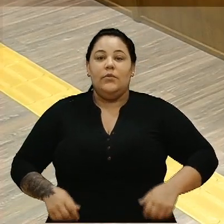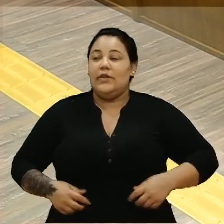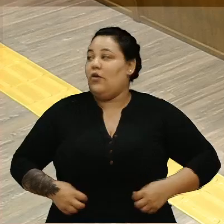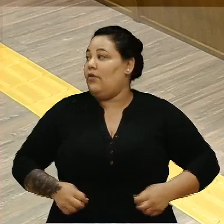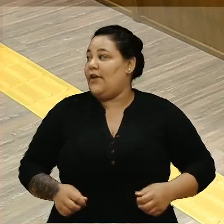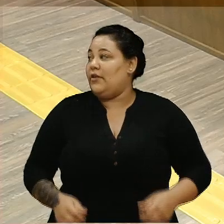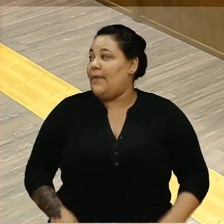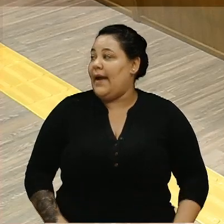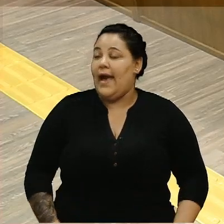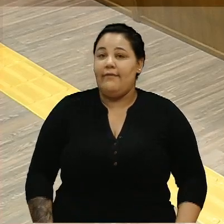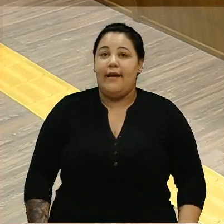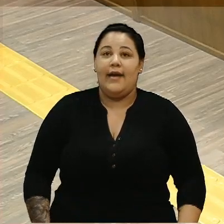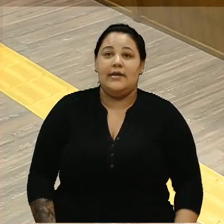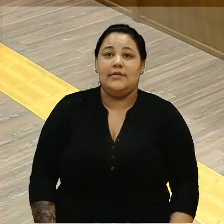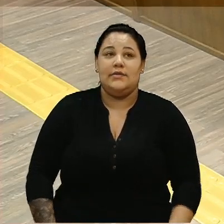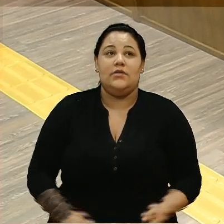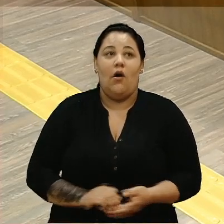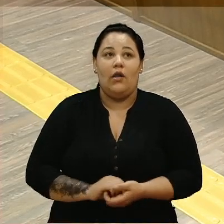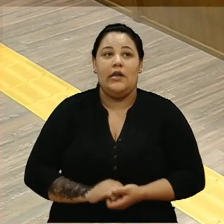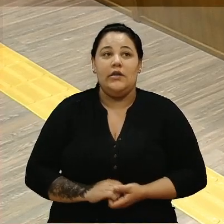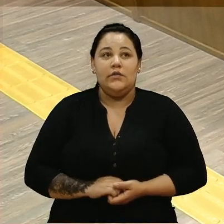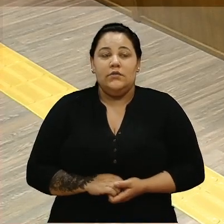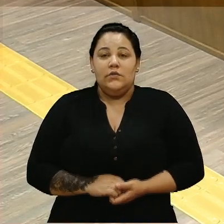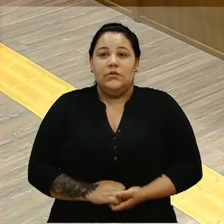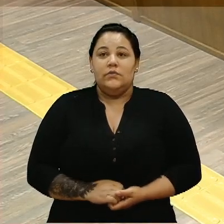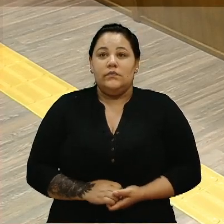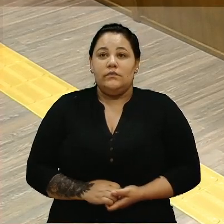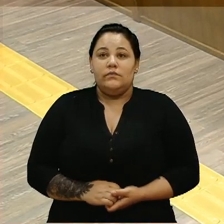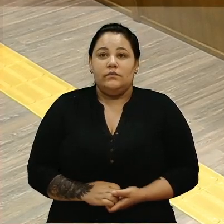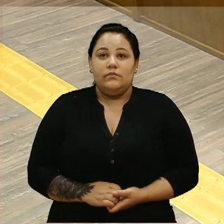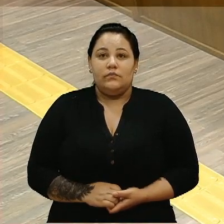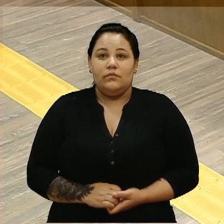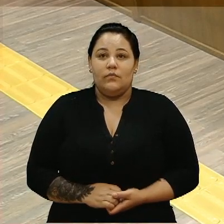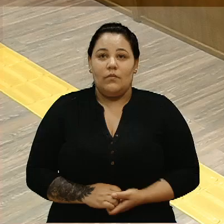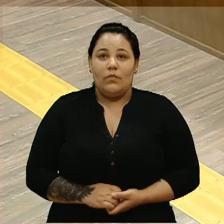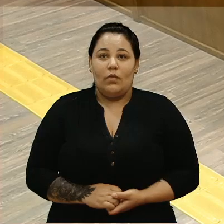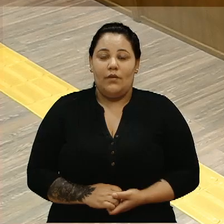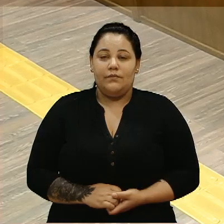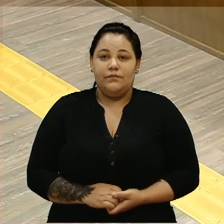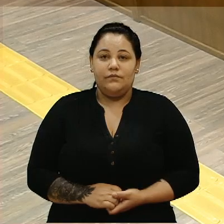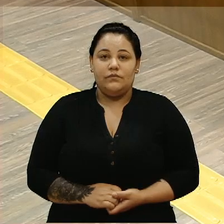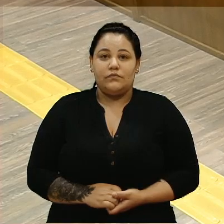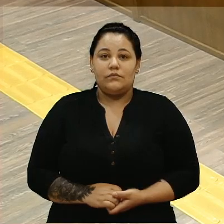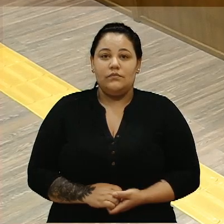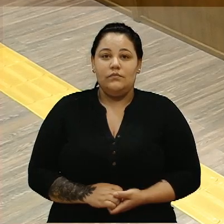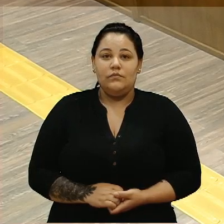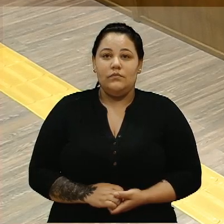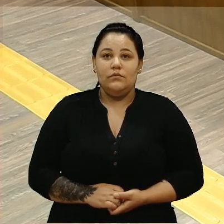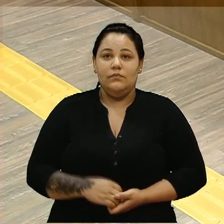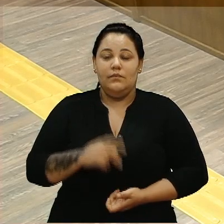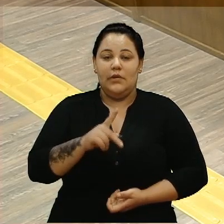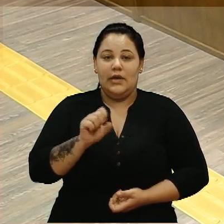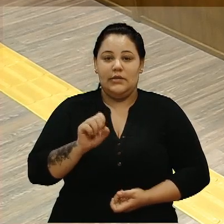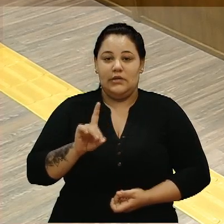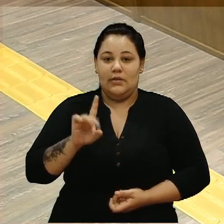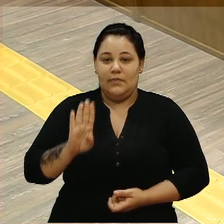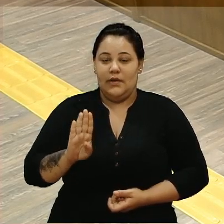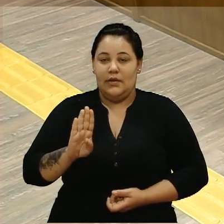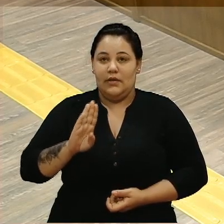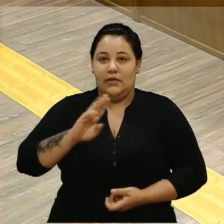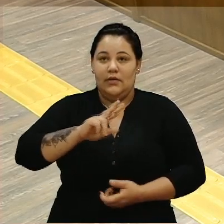Com a palavra, a bancada do PSDB da tribuna, a vereadora